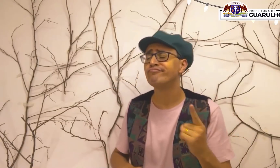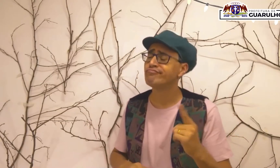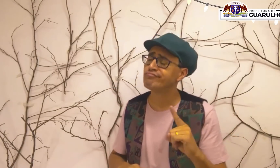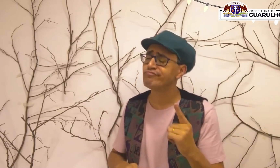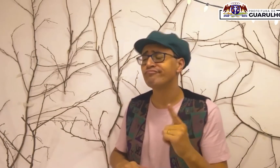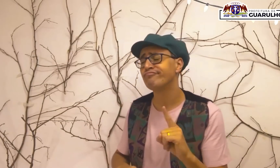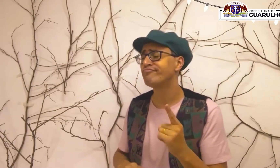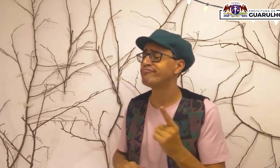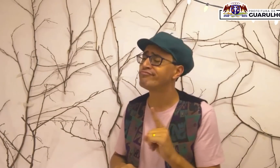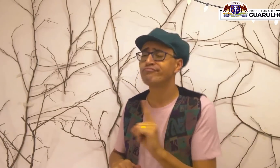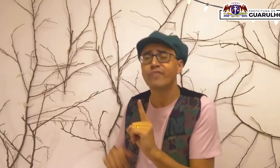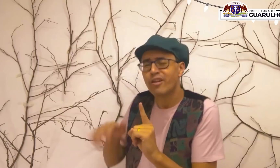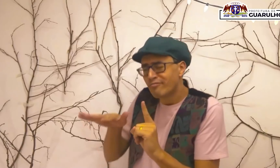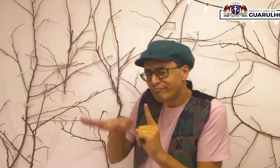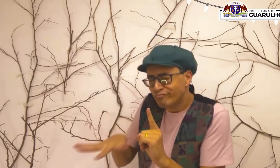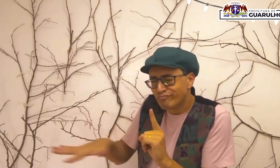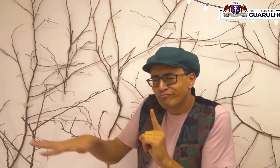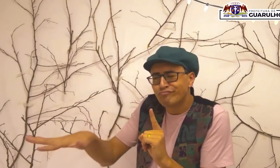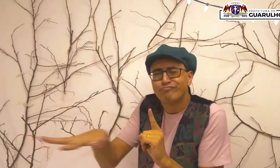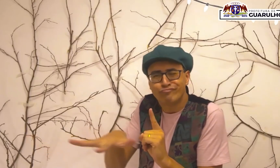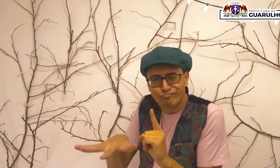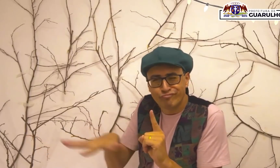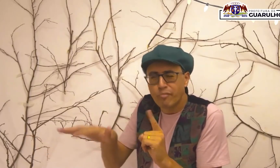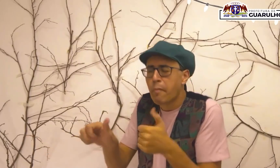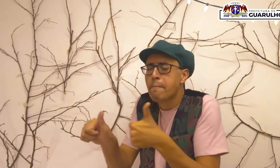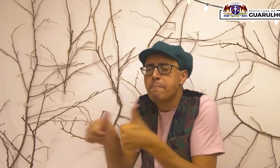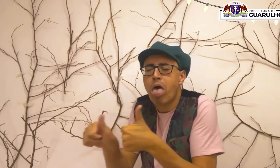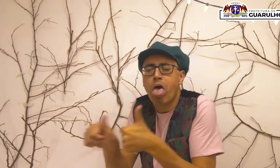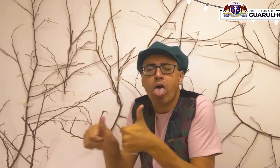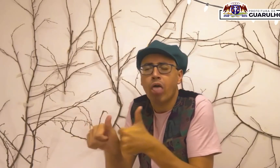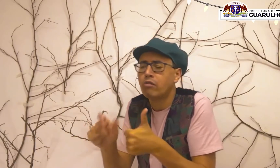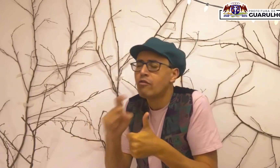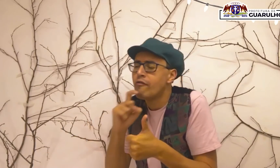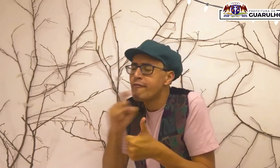passou ali por perto do banhado.